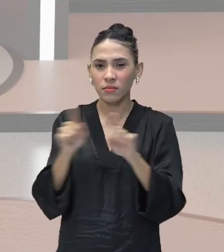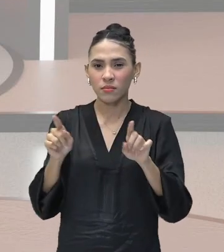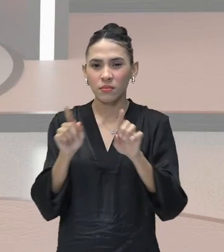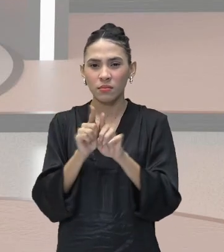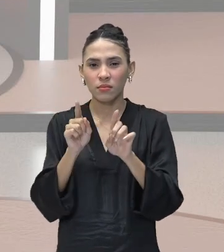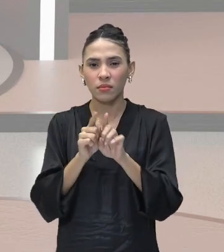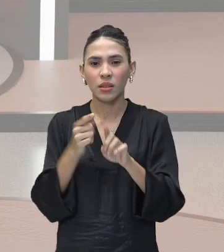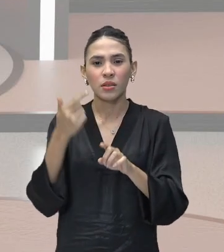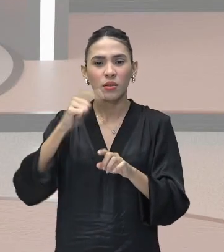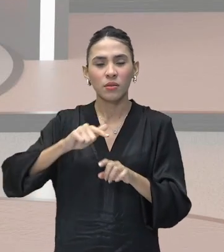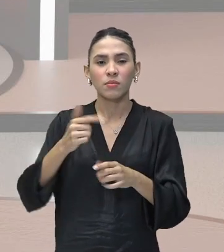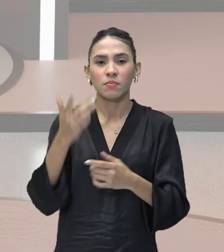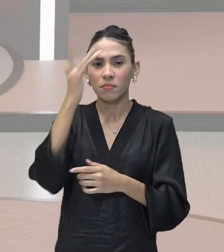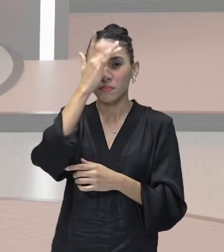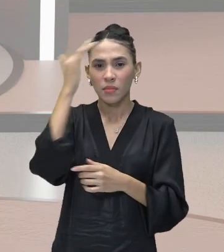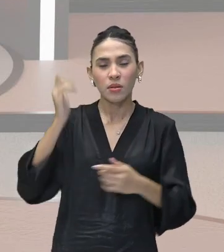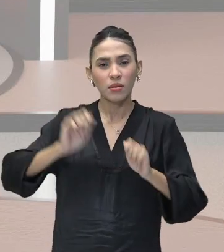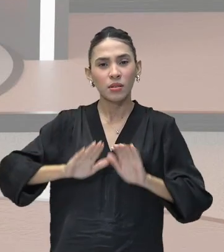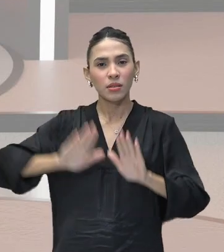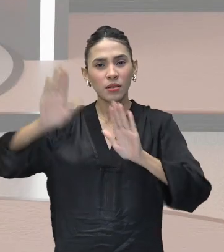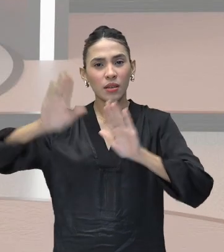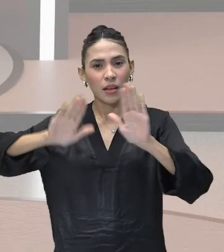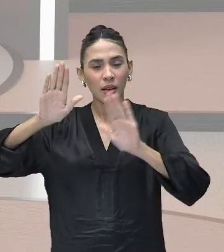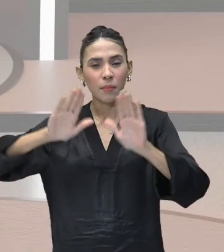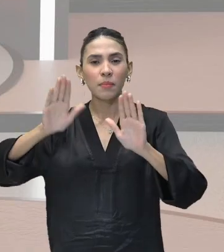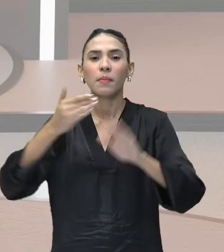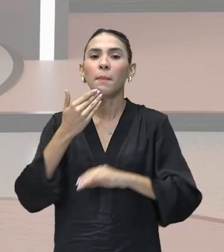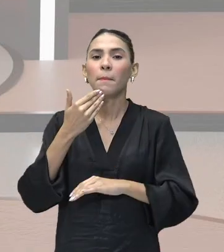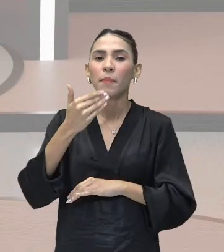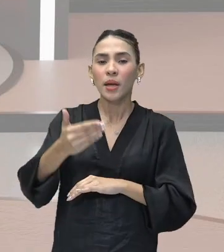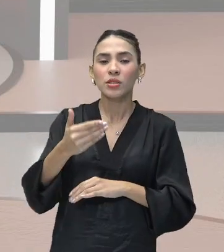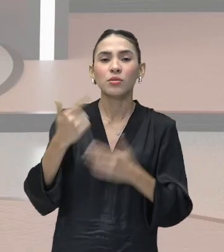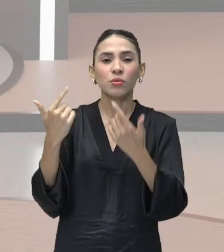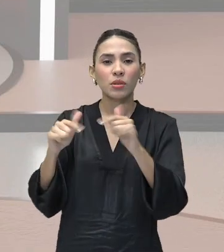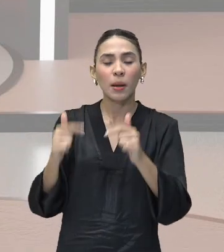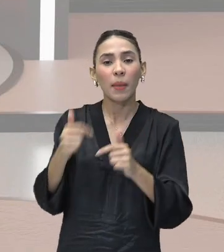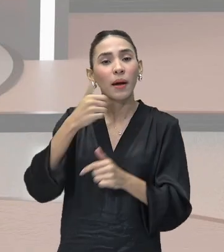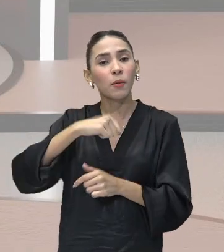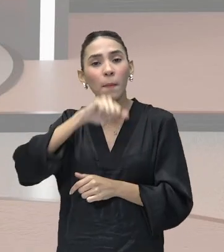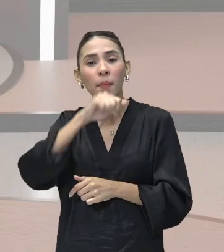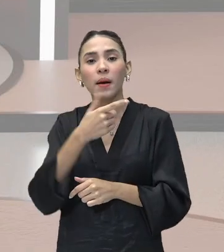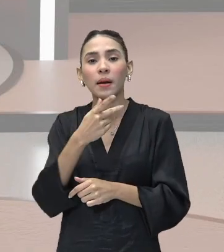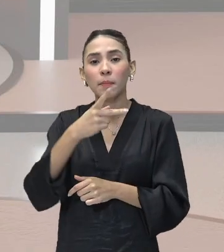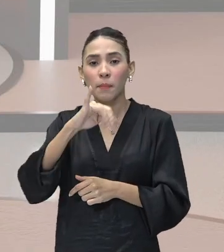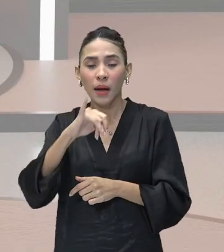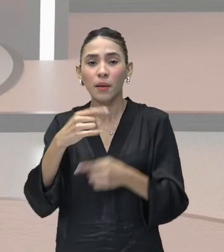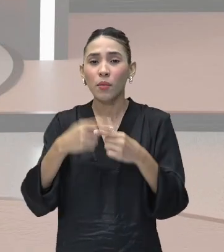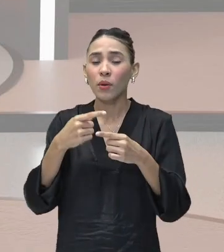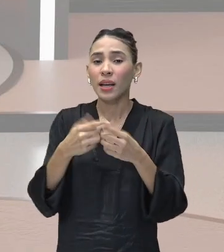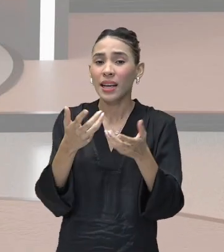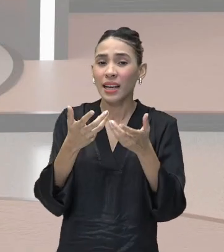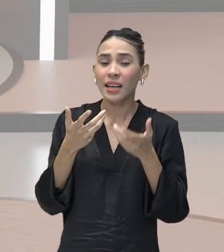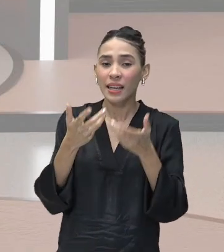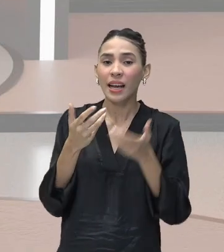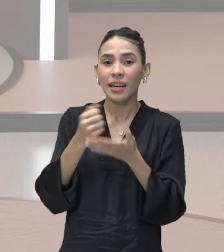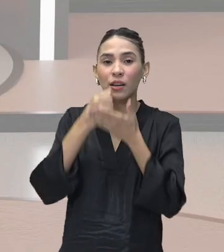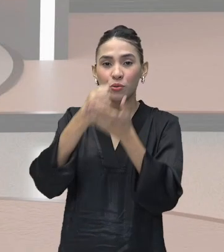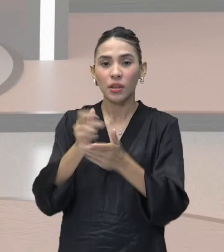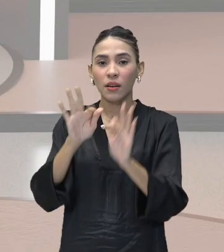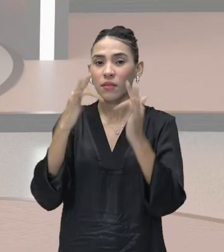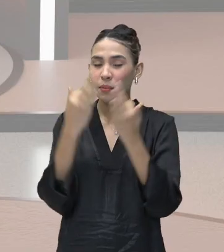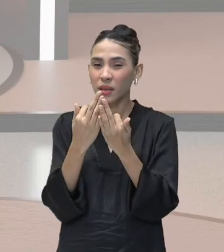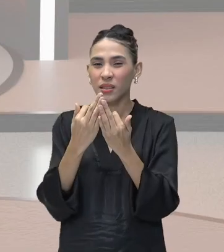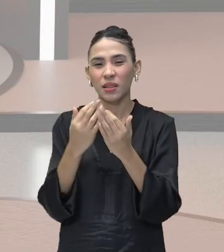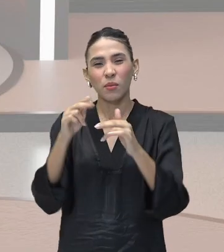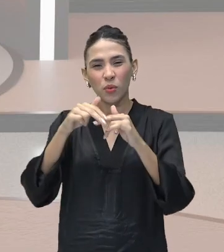né, pedindo emprego para os seus pais, que os seus pais só querem sustentar a família. Então, vai ser uma coisa assim, muito, de fato,